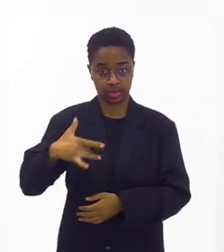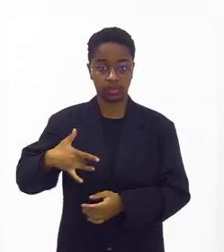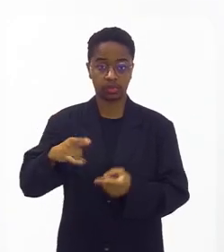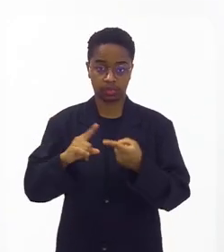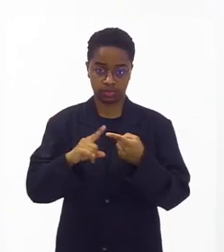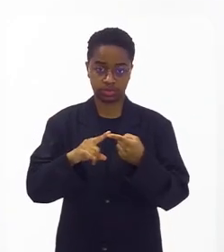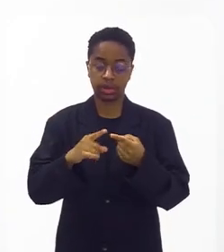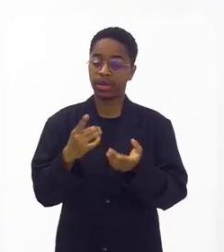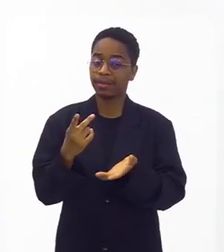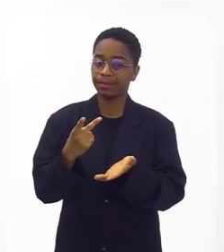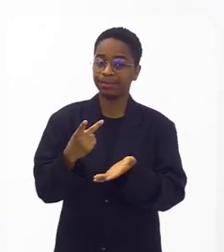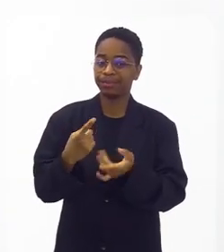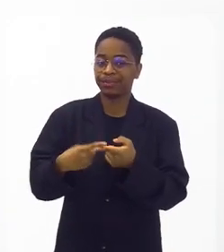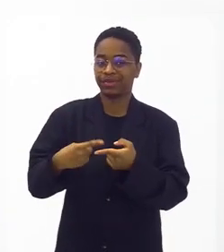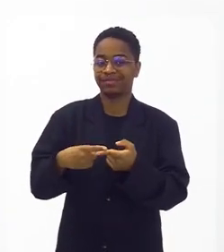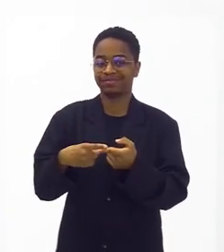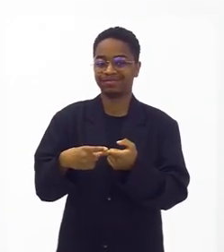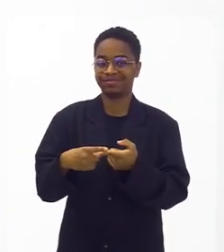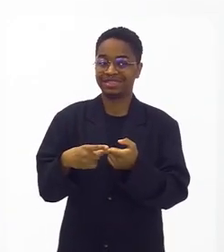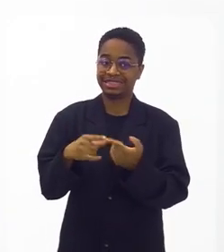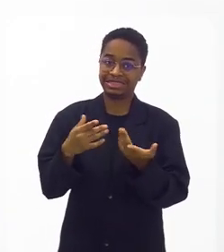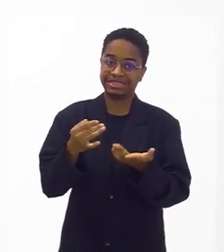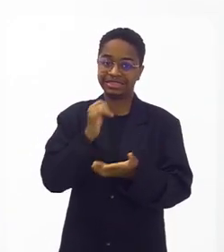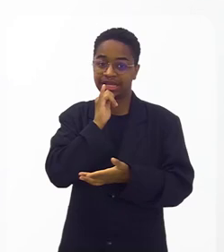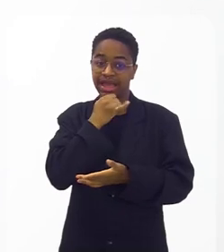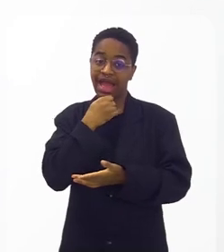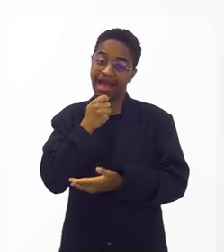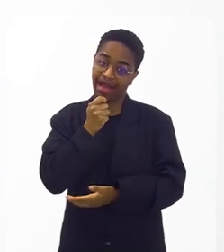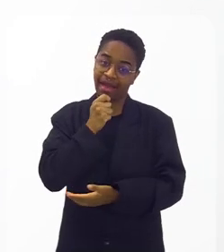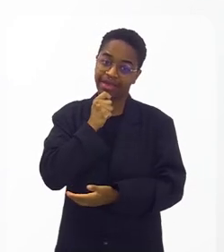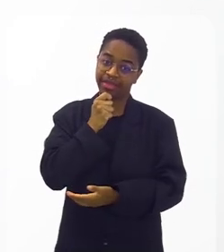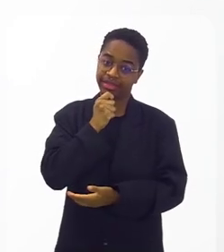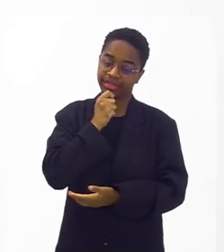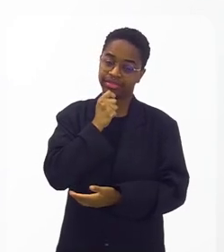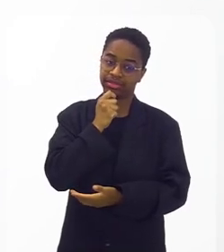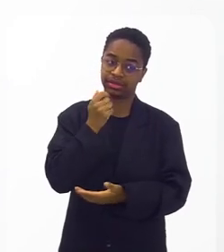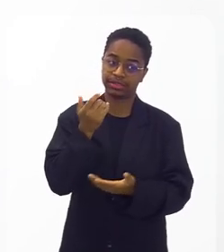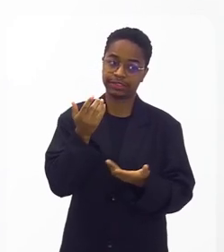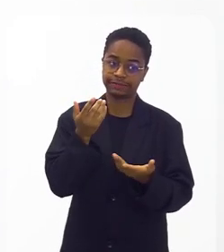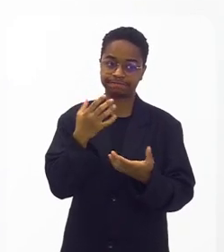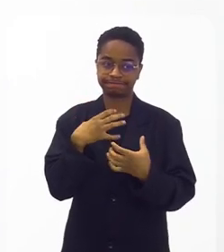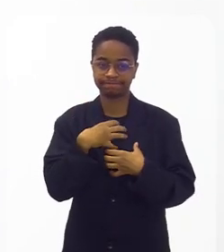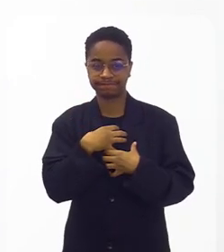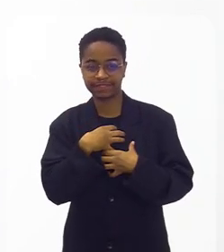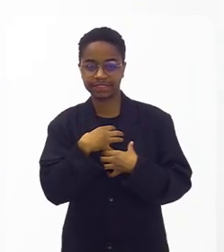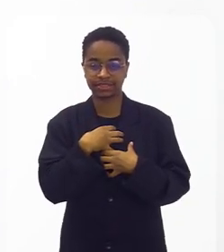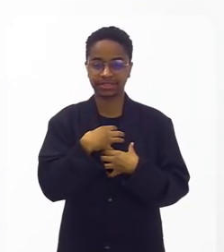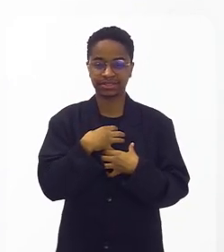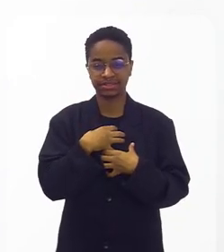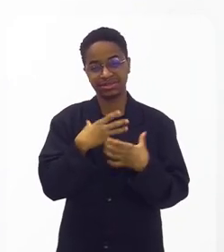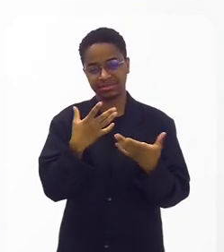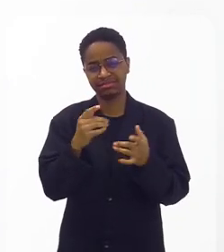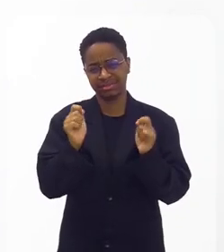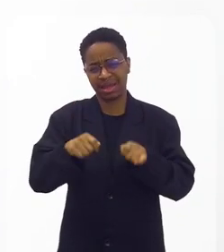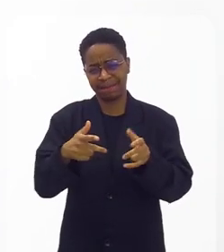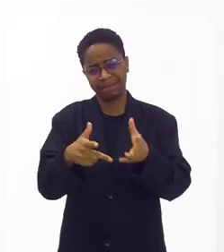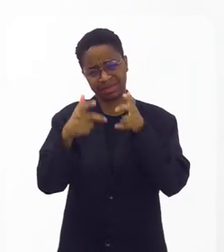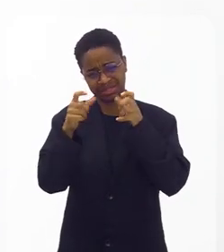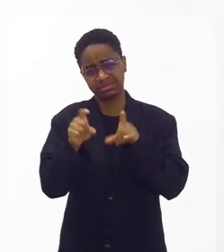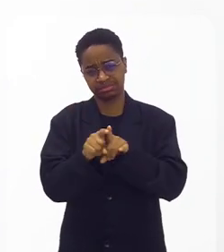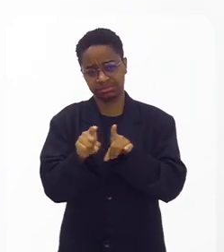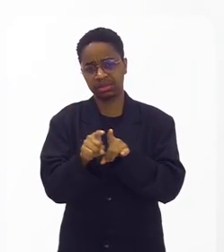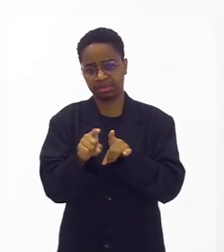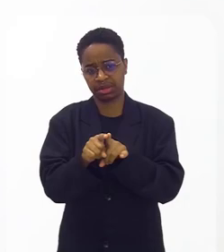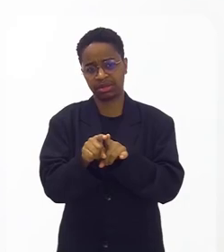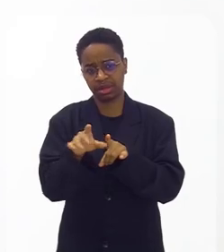saúde, porque ainda, lamentavelmente, a gente ainda tem alguma sensação, e aí é visível também lá